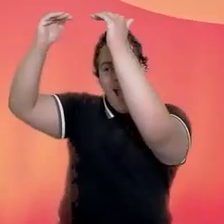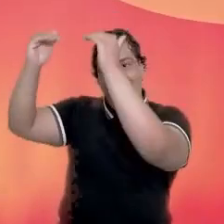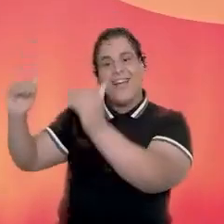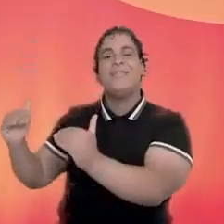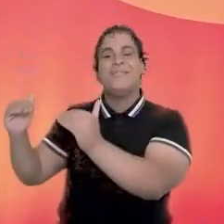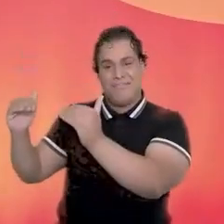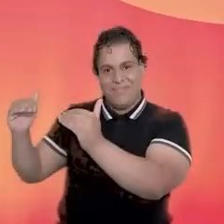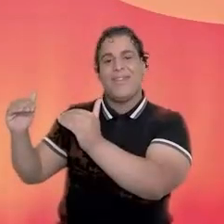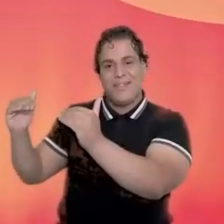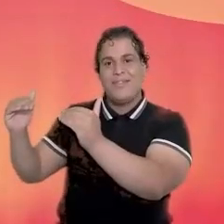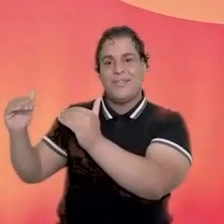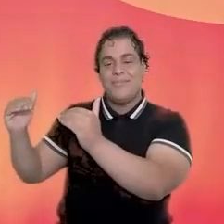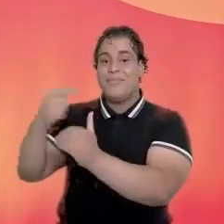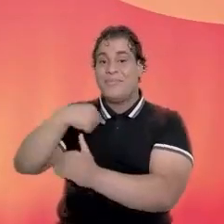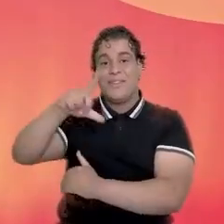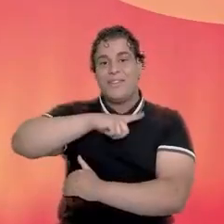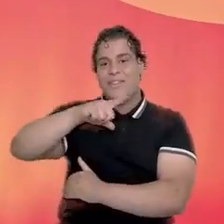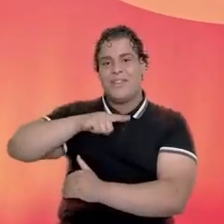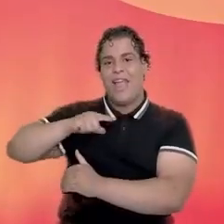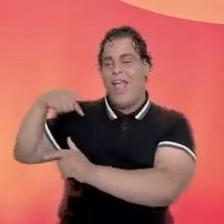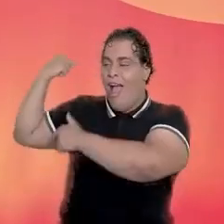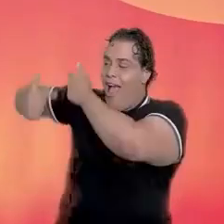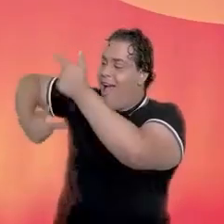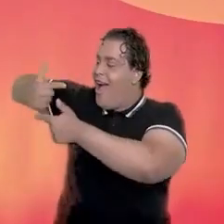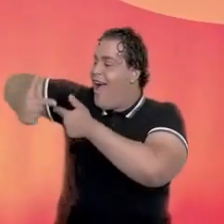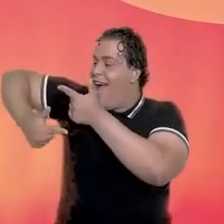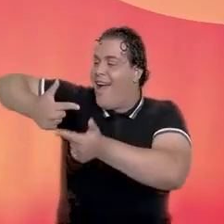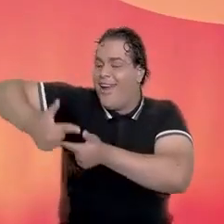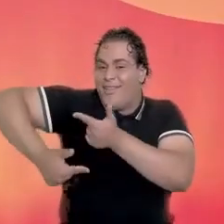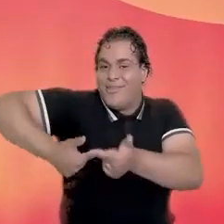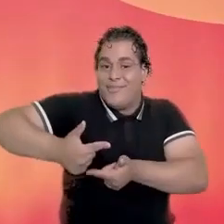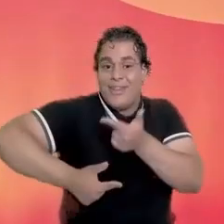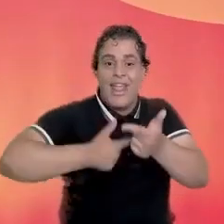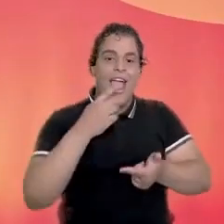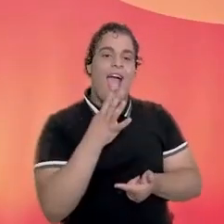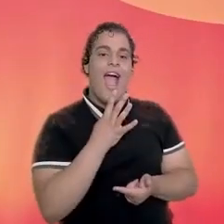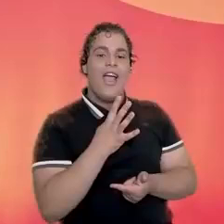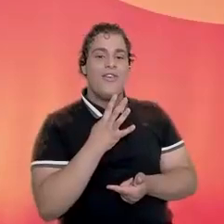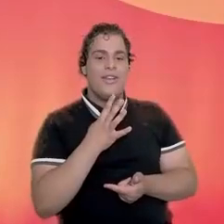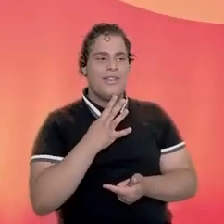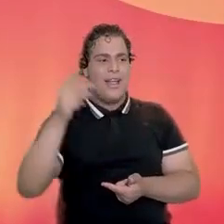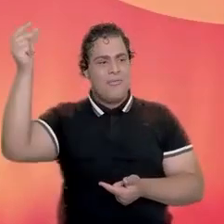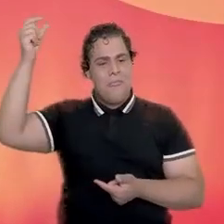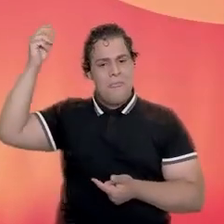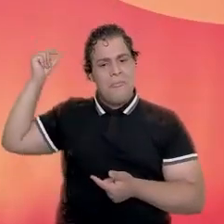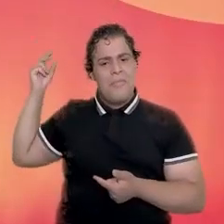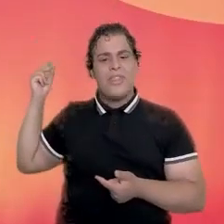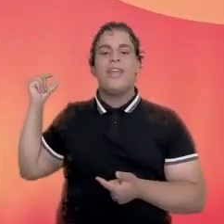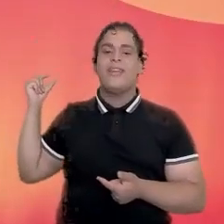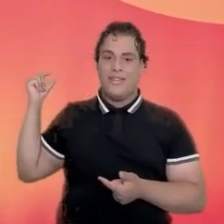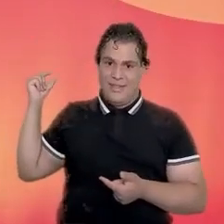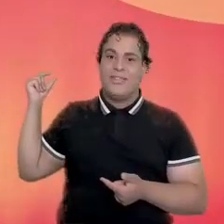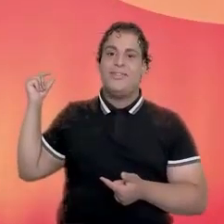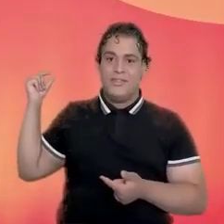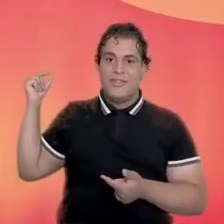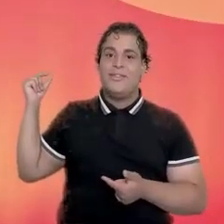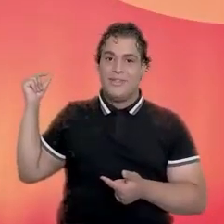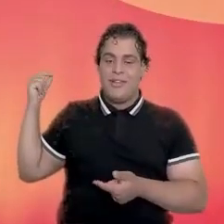muito grande eu carrego ao longo da minha vida, e reconhecendo de onde vim, né,